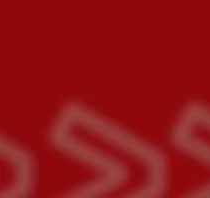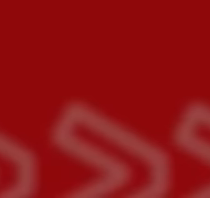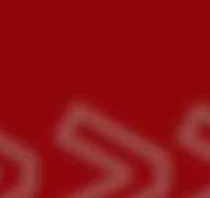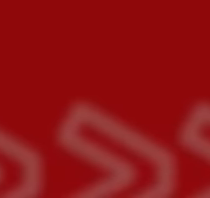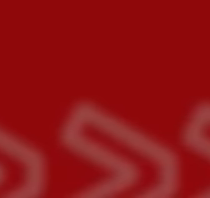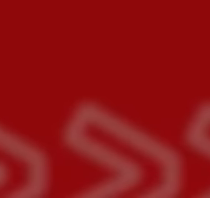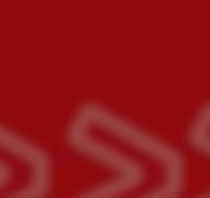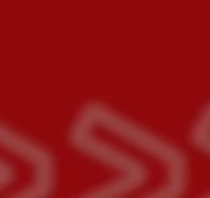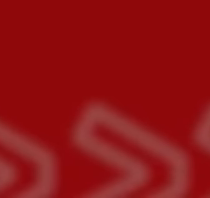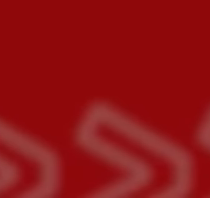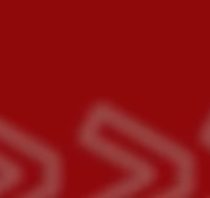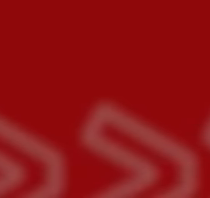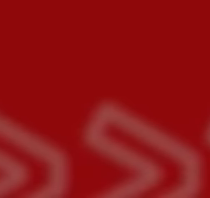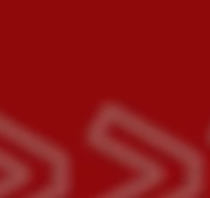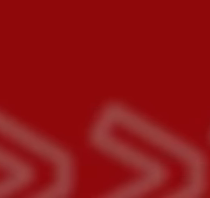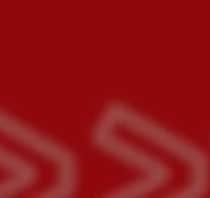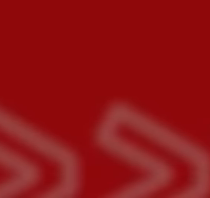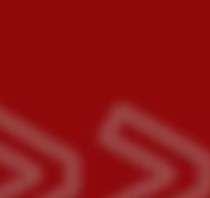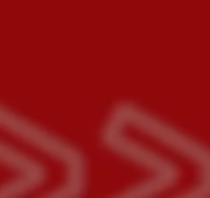h